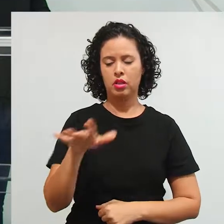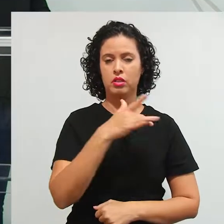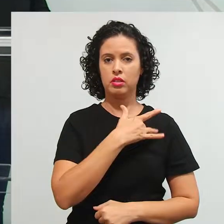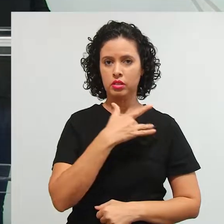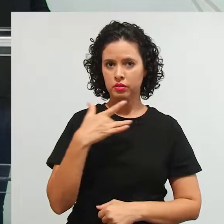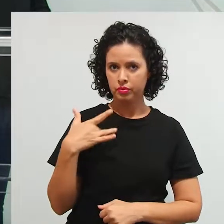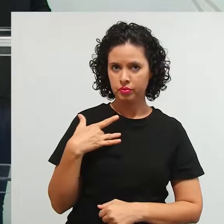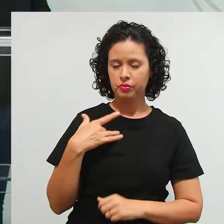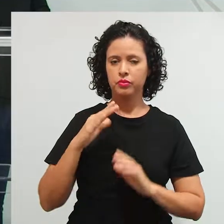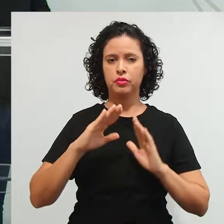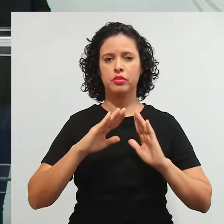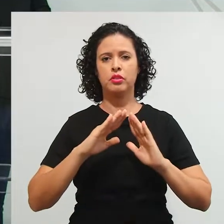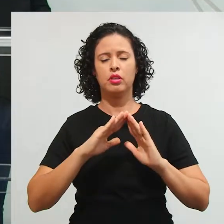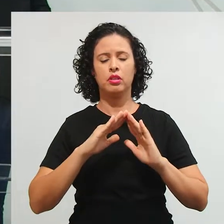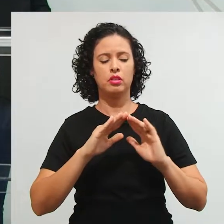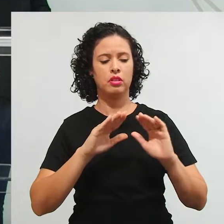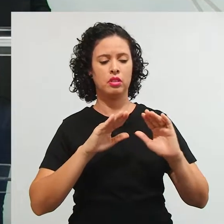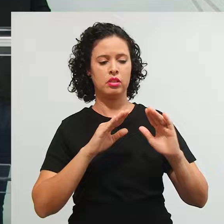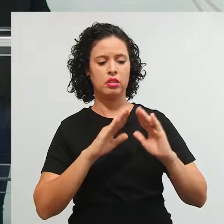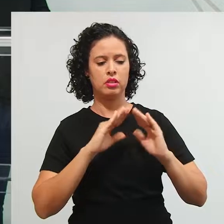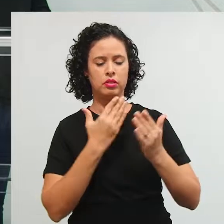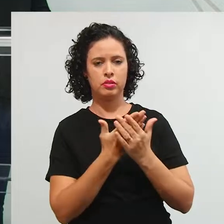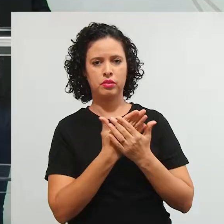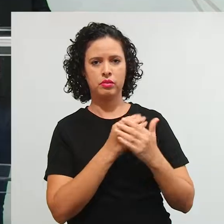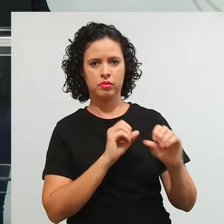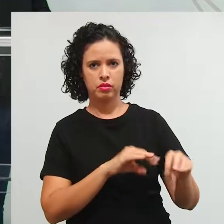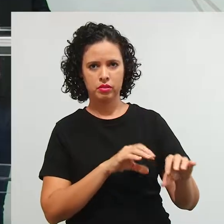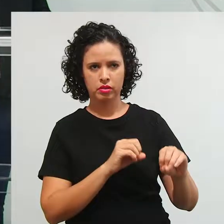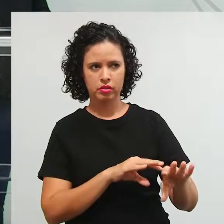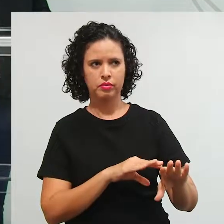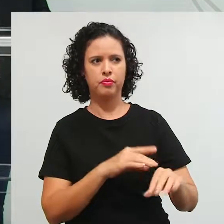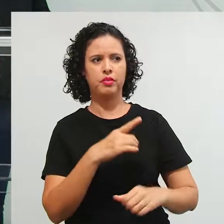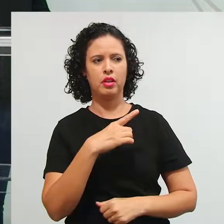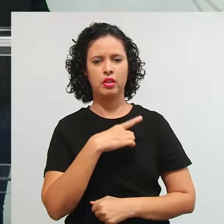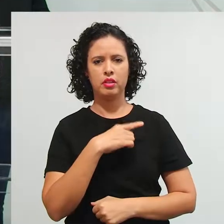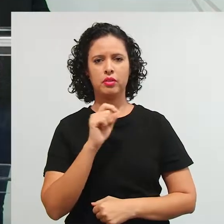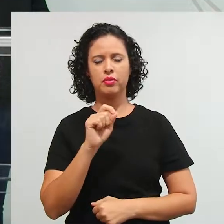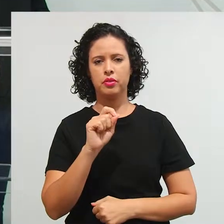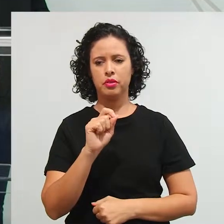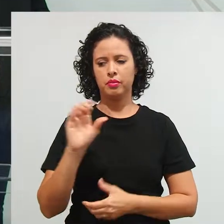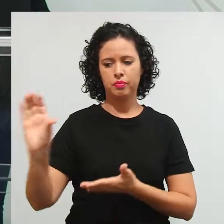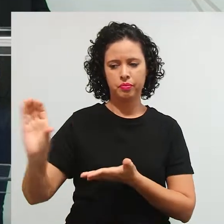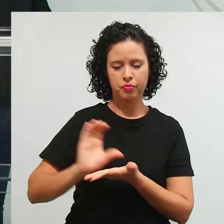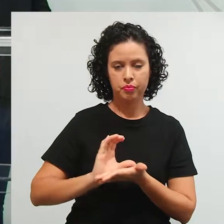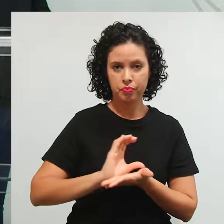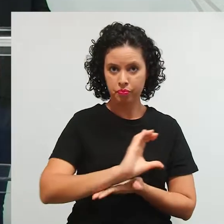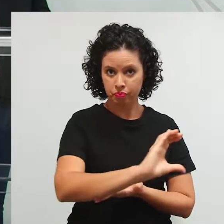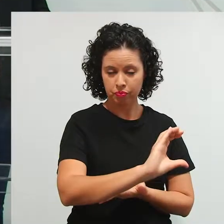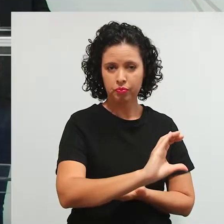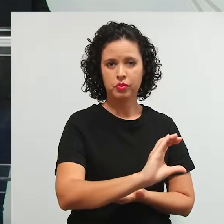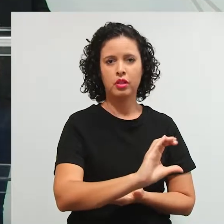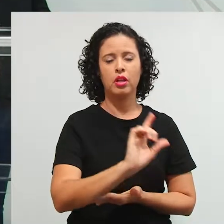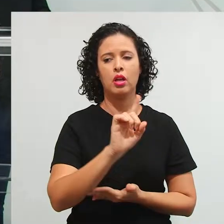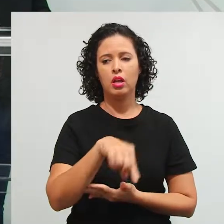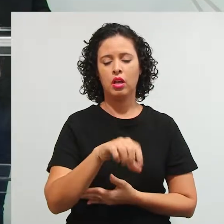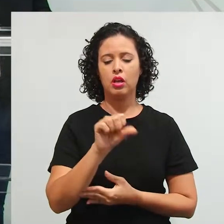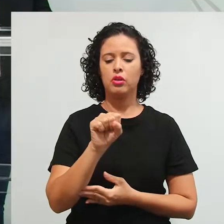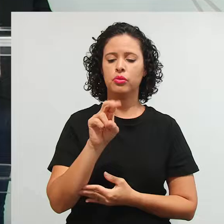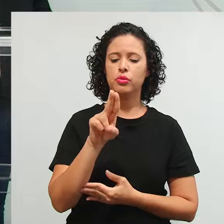da educação. Eu verifiquei que aqueles repasses, que aquelas transferências do SUS,